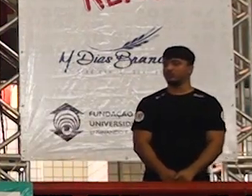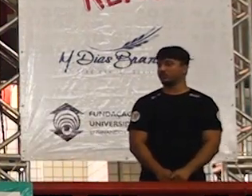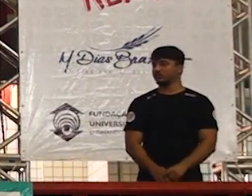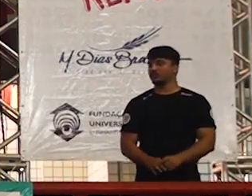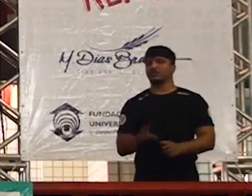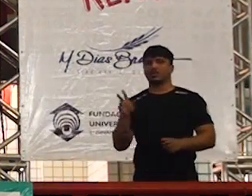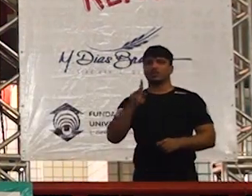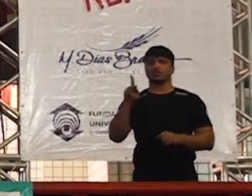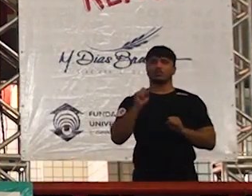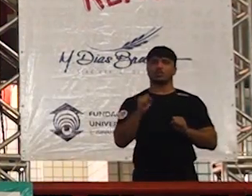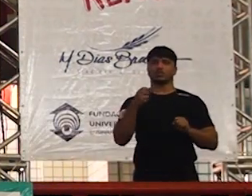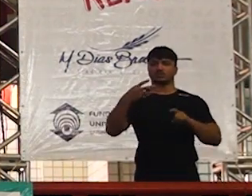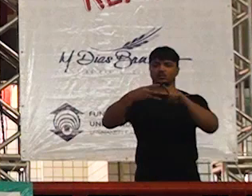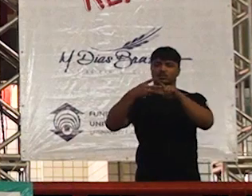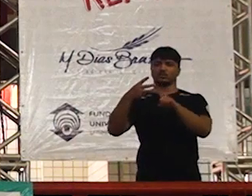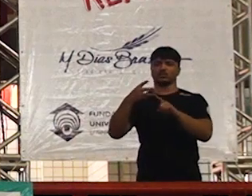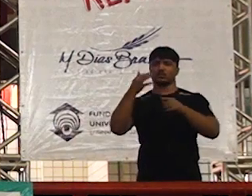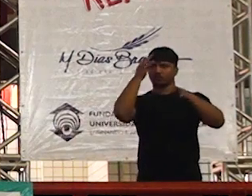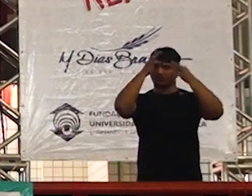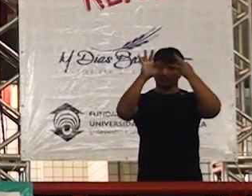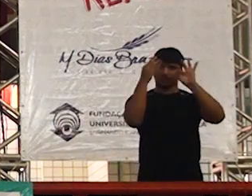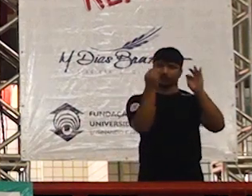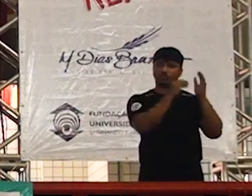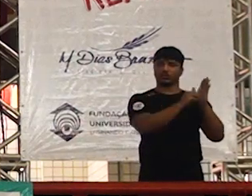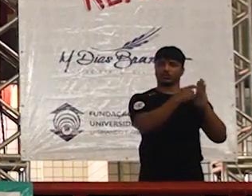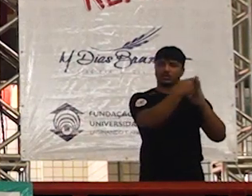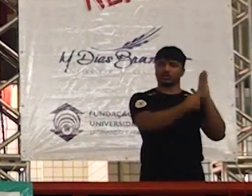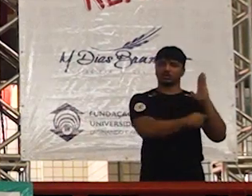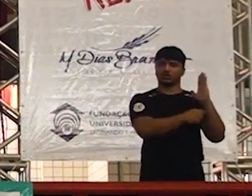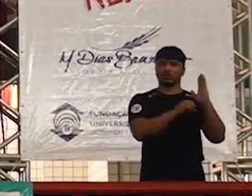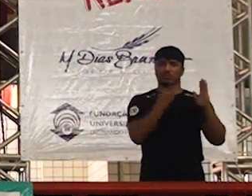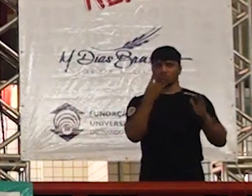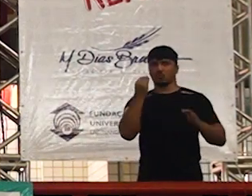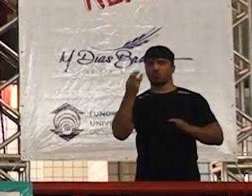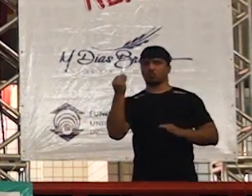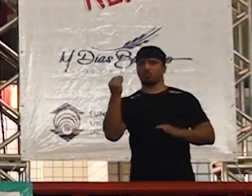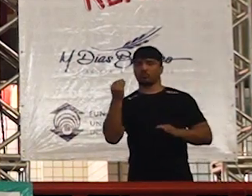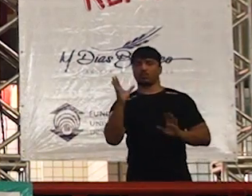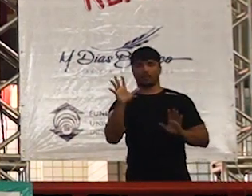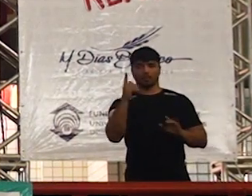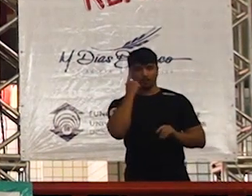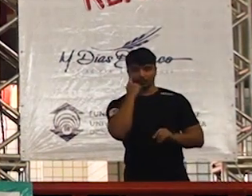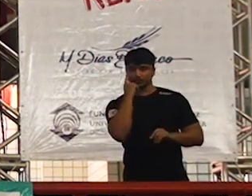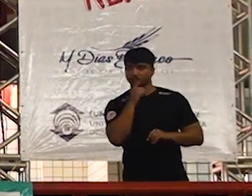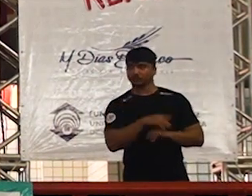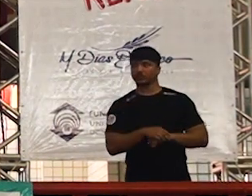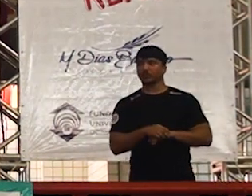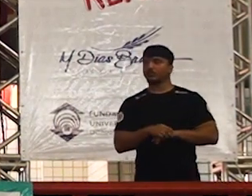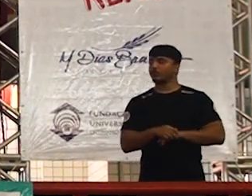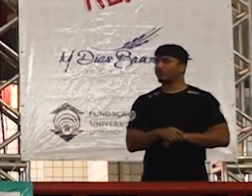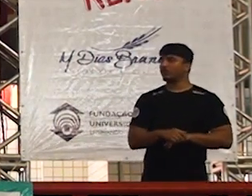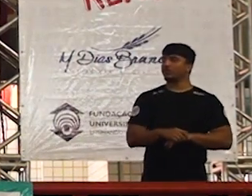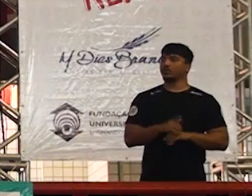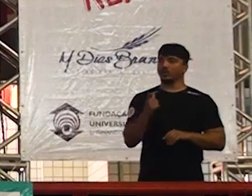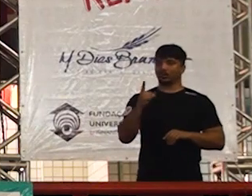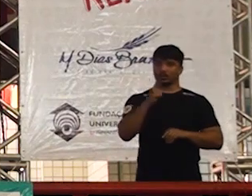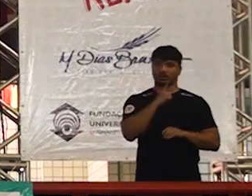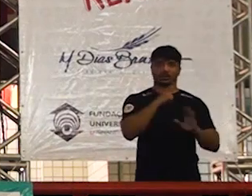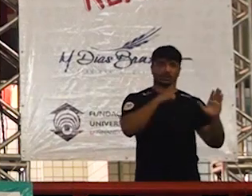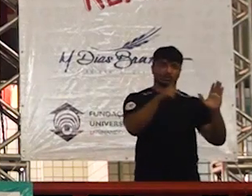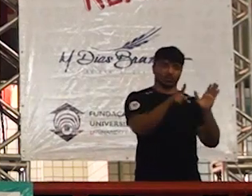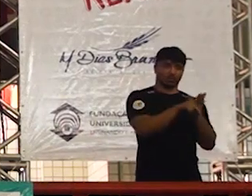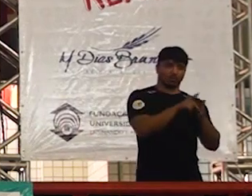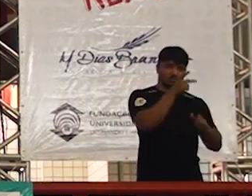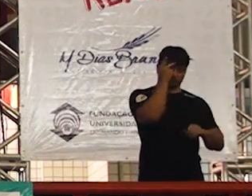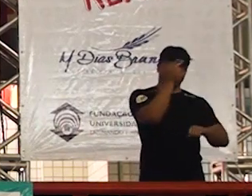Professor, posso usar 3 citações filosóficas em uma redação ou é exagero? É o seguinte, na cartilha